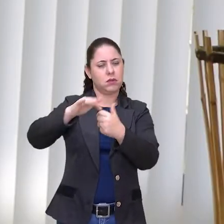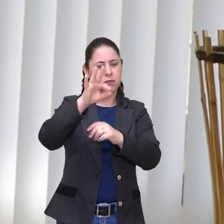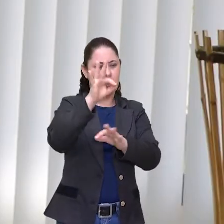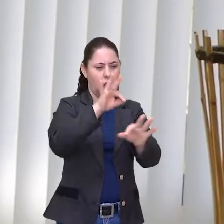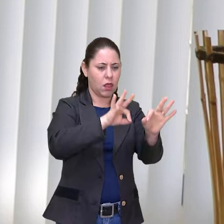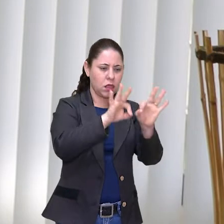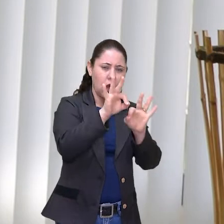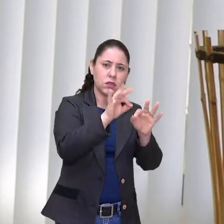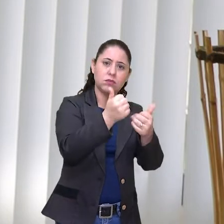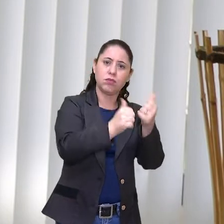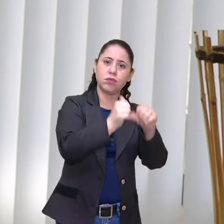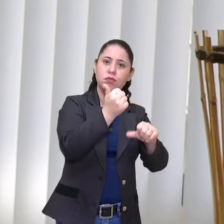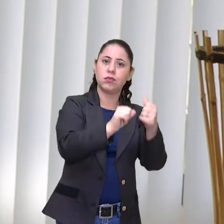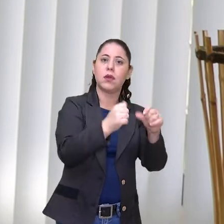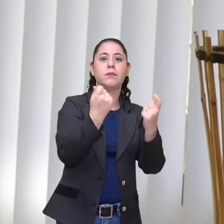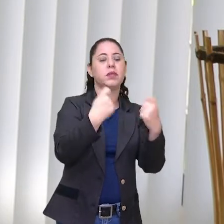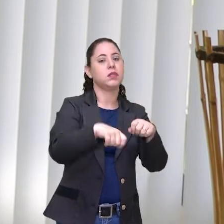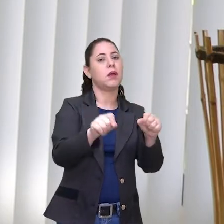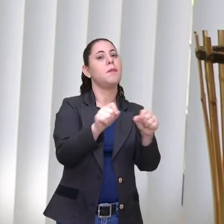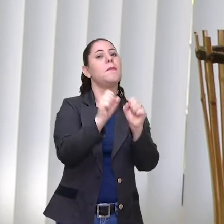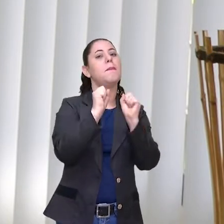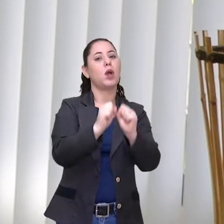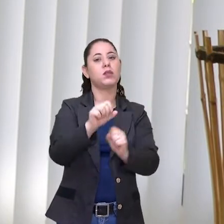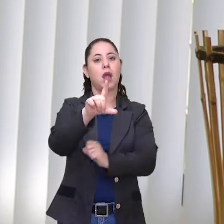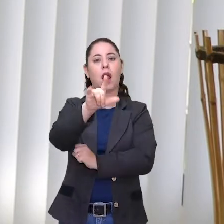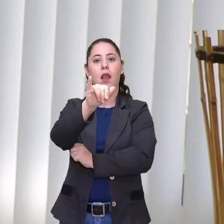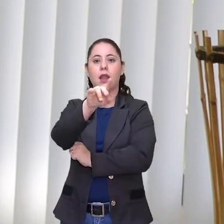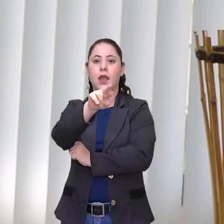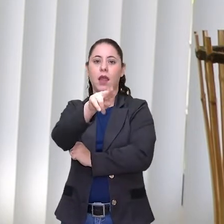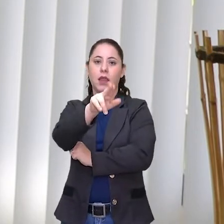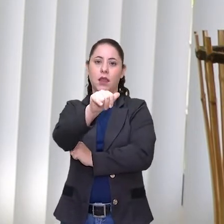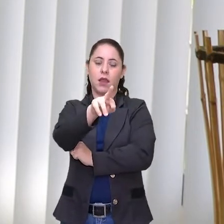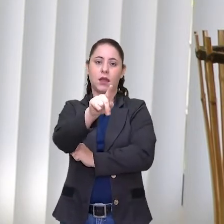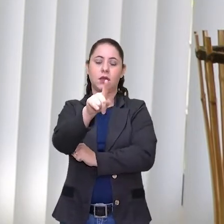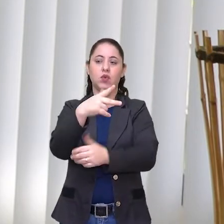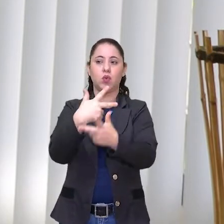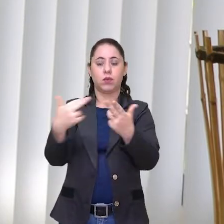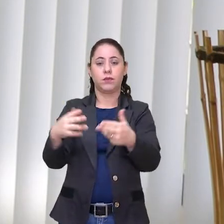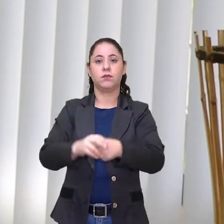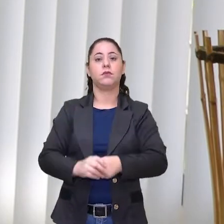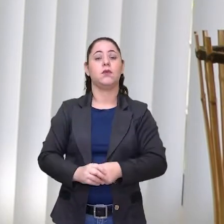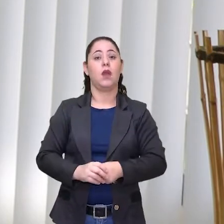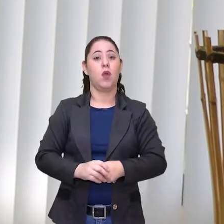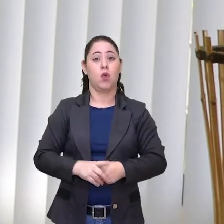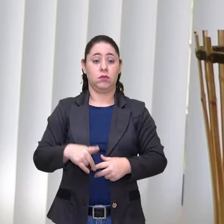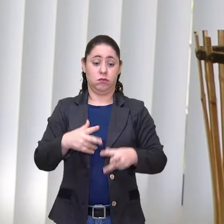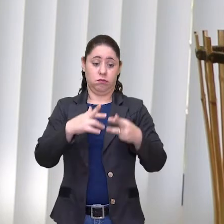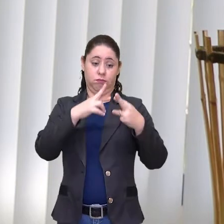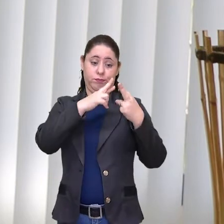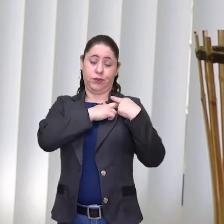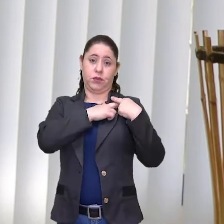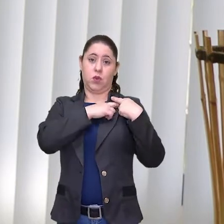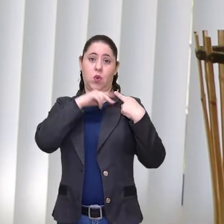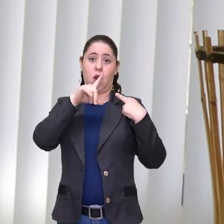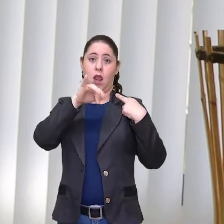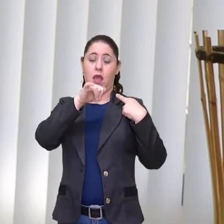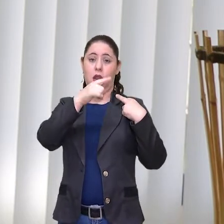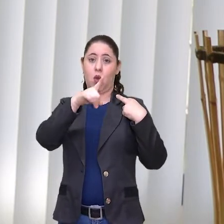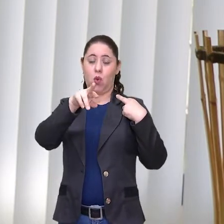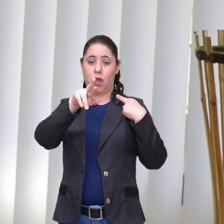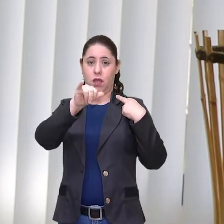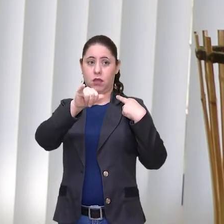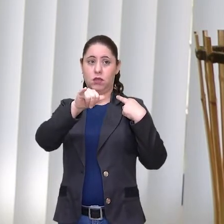série de análises que são essenciais para que esse bem seja alienado. O leiloeiro então assume essa responsabilidade, lança esse bem no